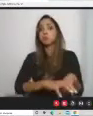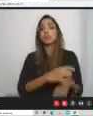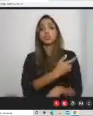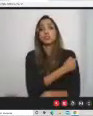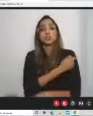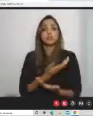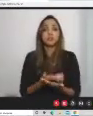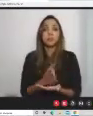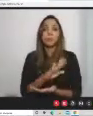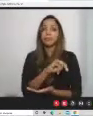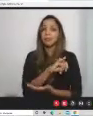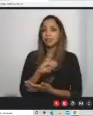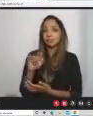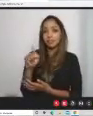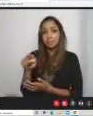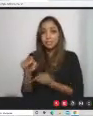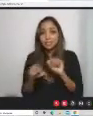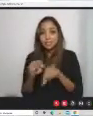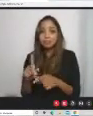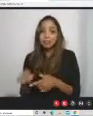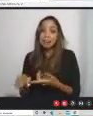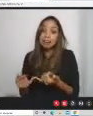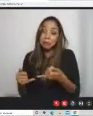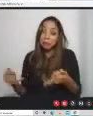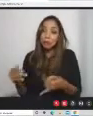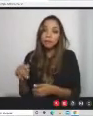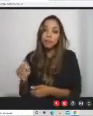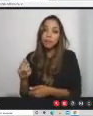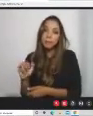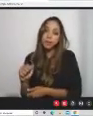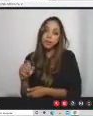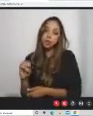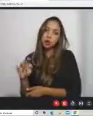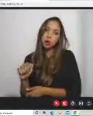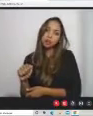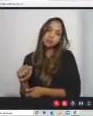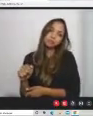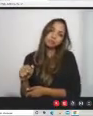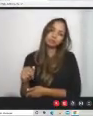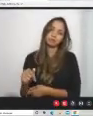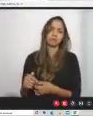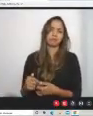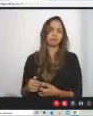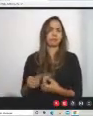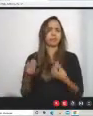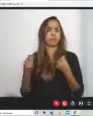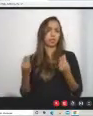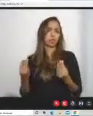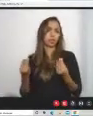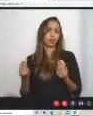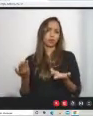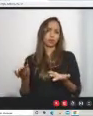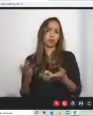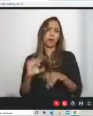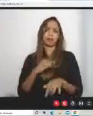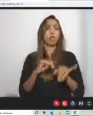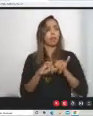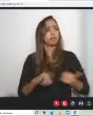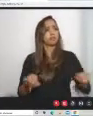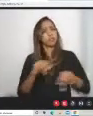da fibra ótica. Isso aí é complicado falar isso para a população de Parnamirim